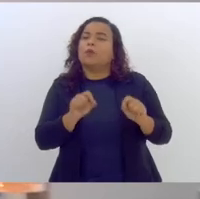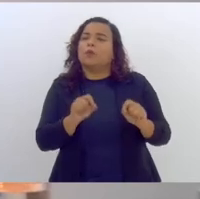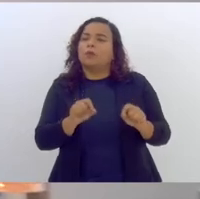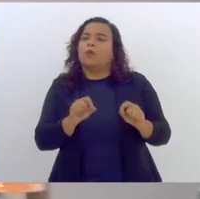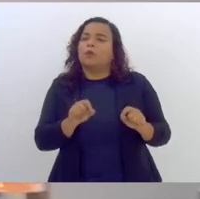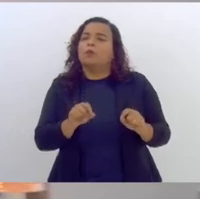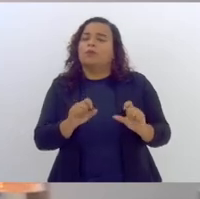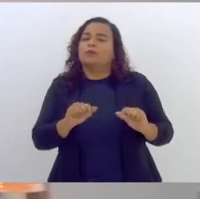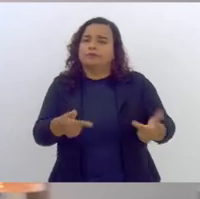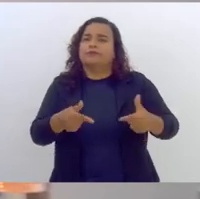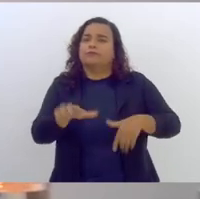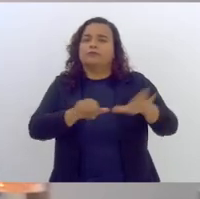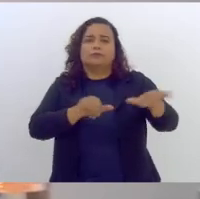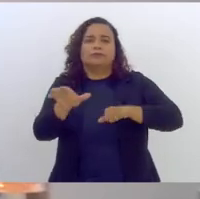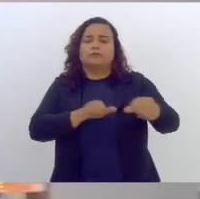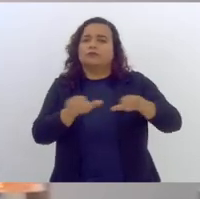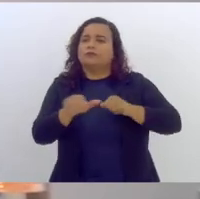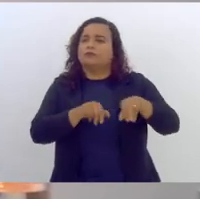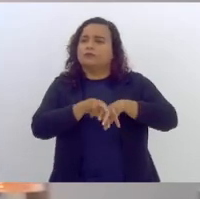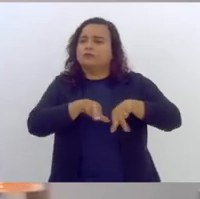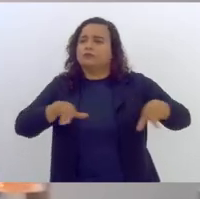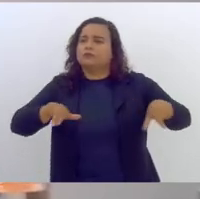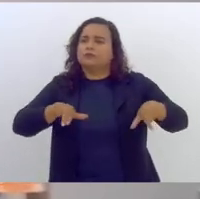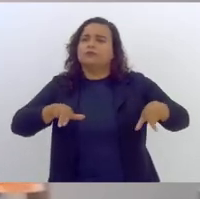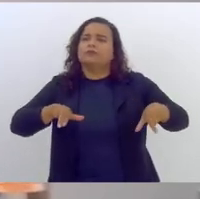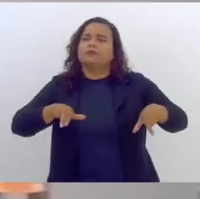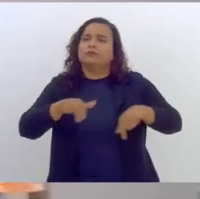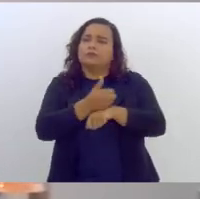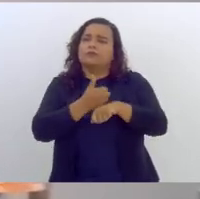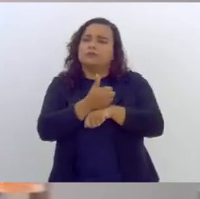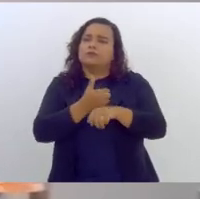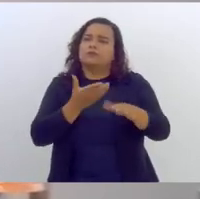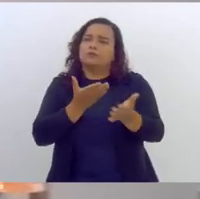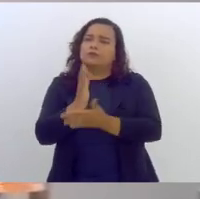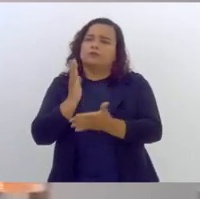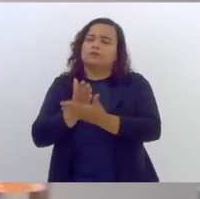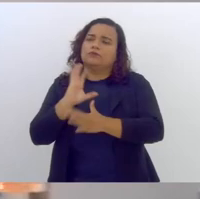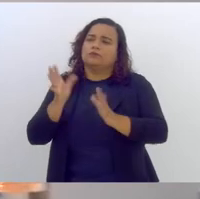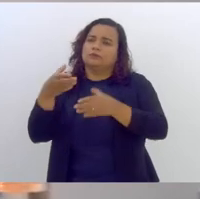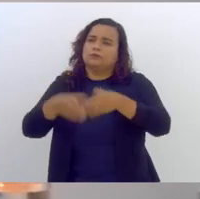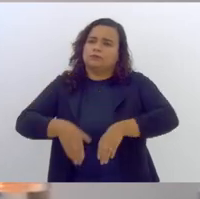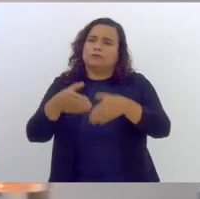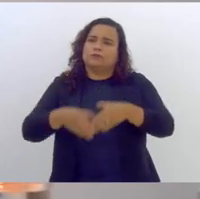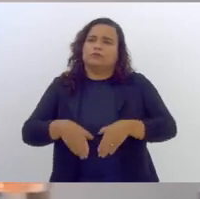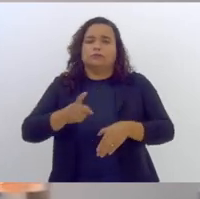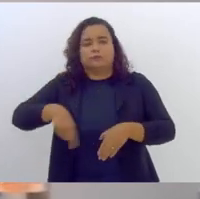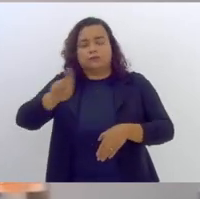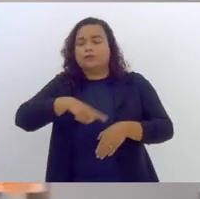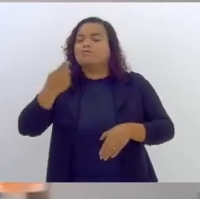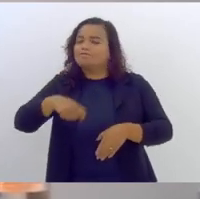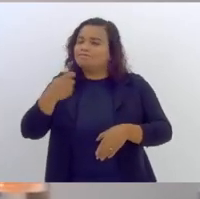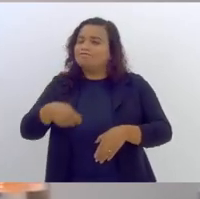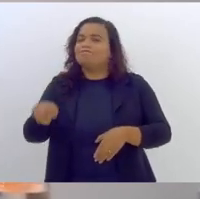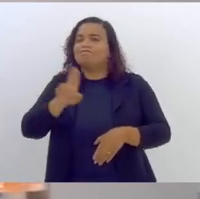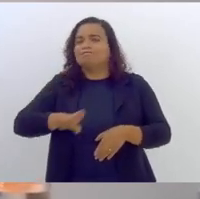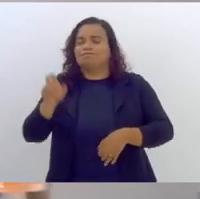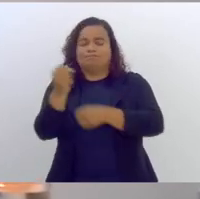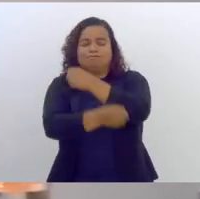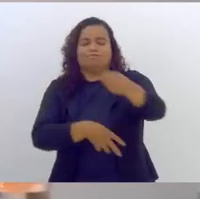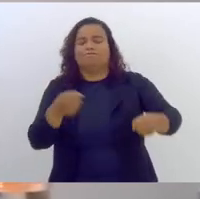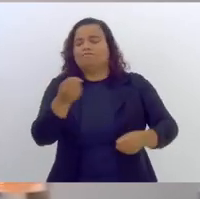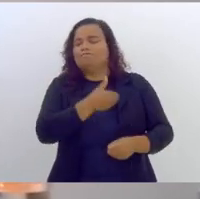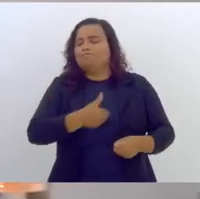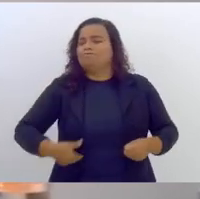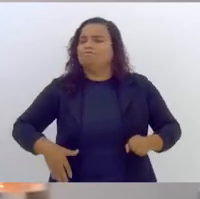fazerem esse chamamento desses Profissionais que são necessários para a nossa segurança